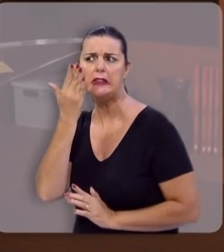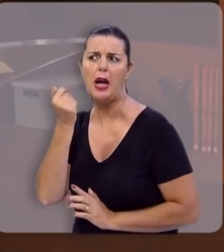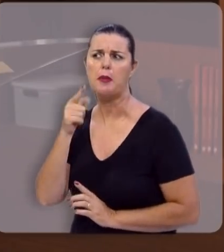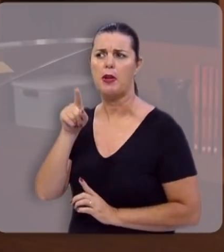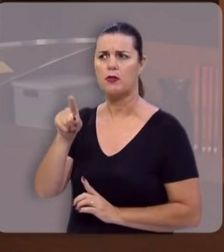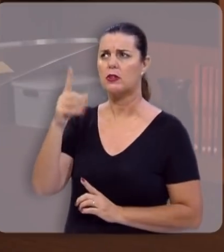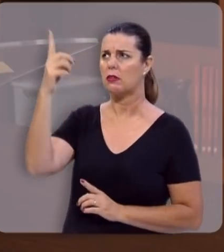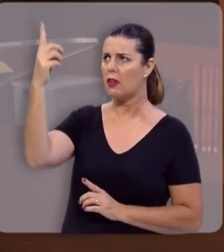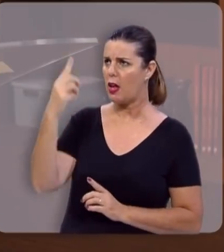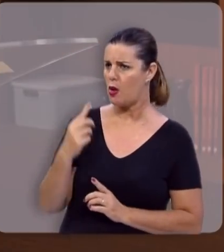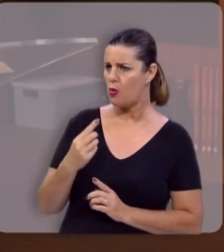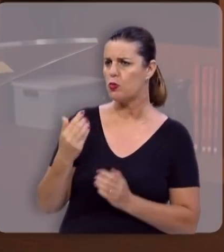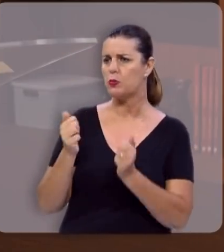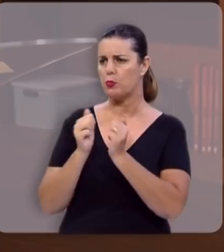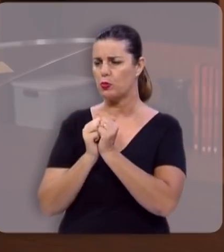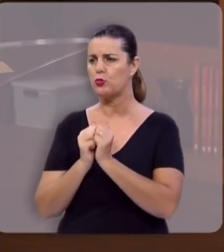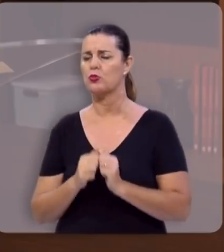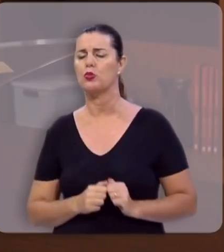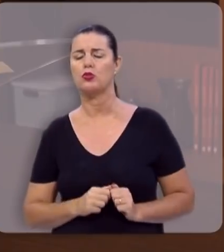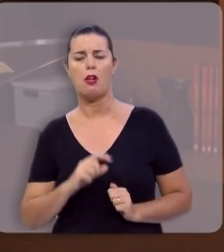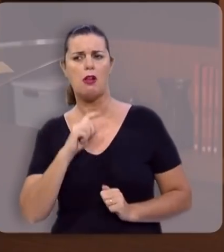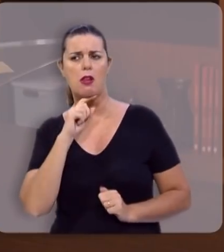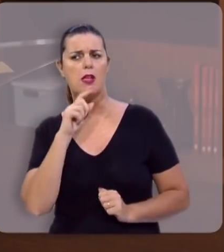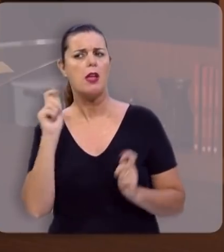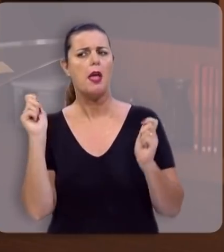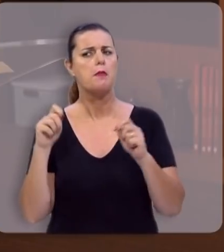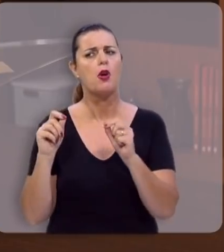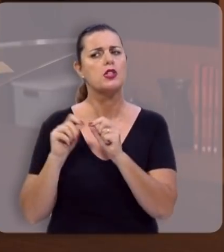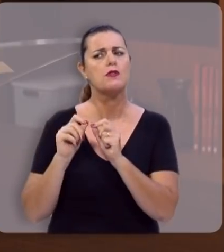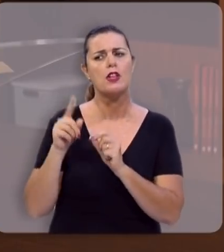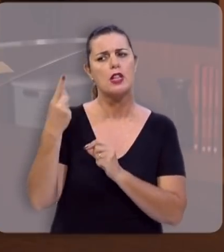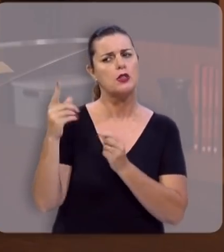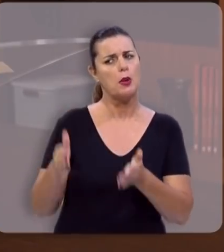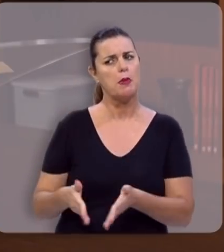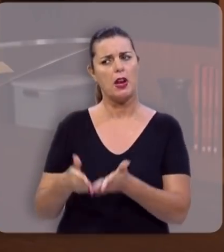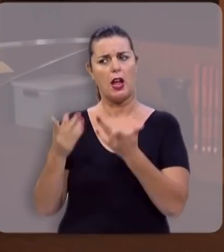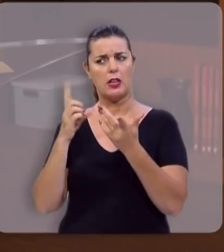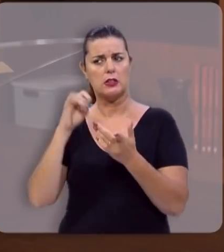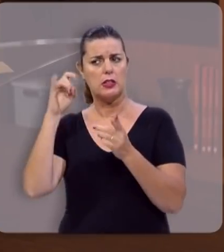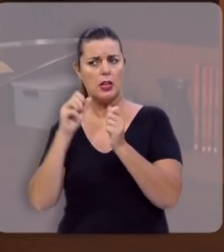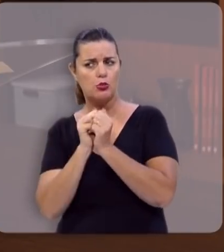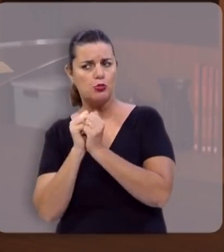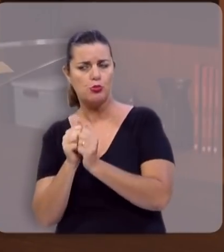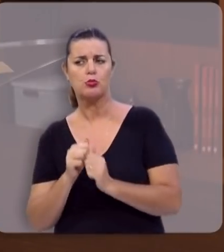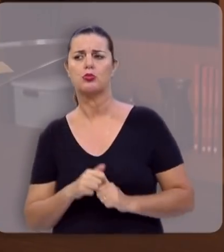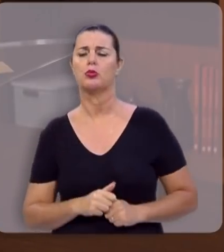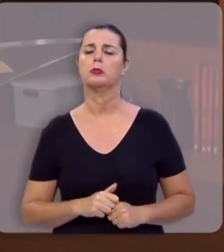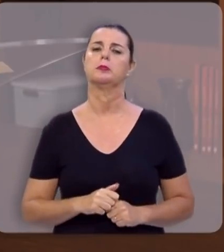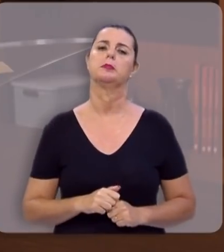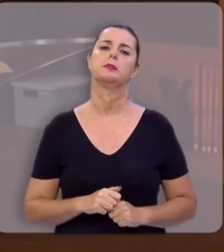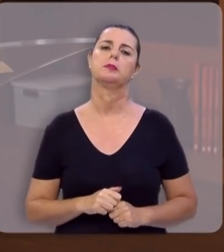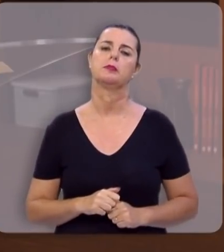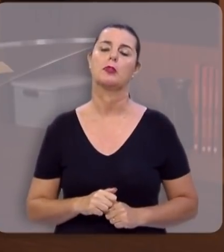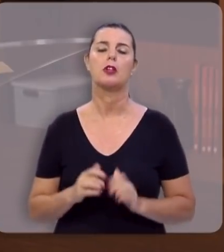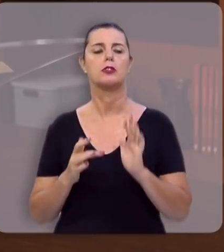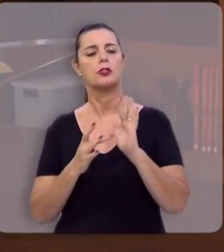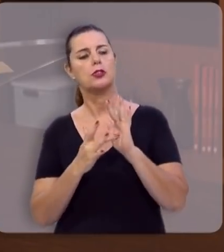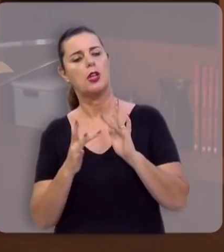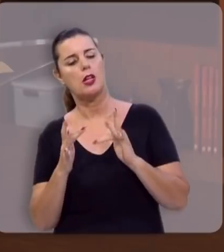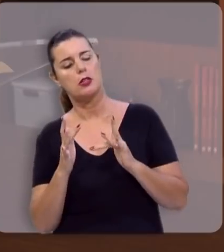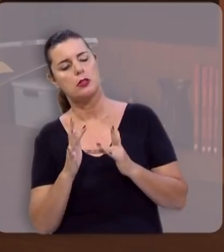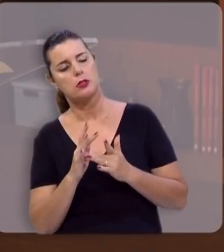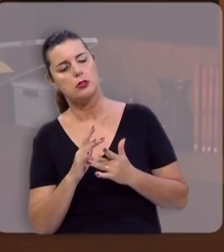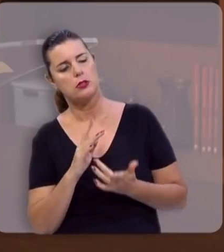de Deus, porque ninguém pode fazer os sinais que tu fazes se Deus não for com ele. E Jesus vai